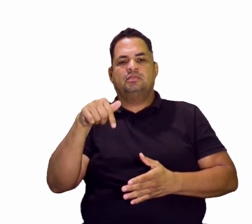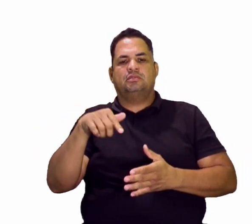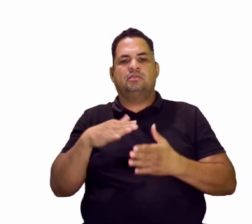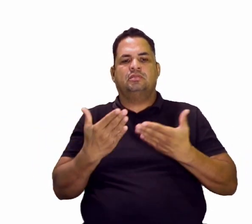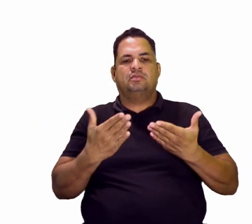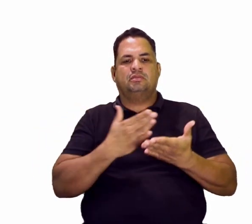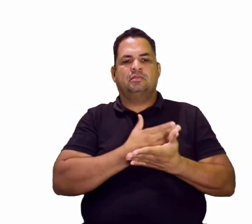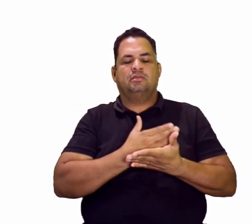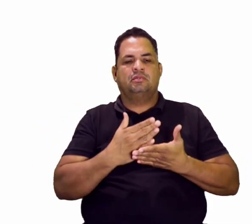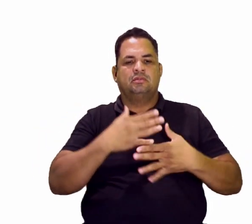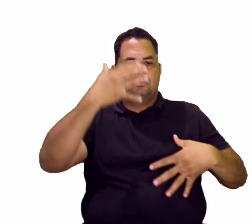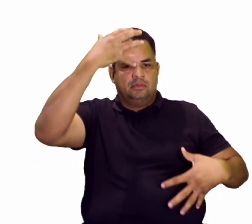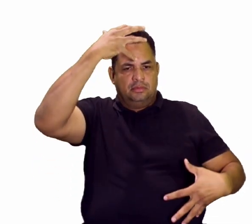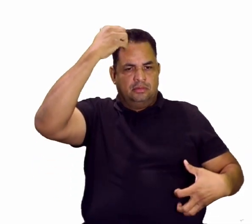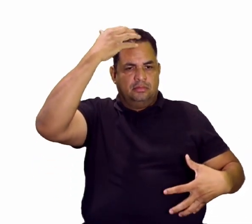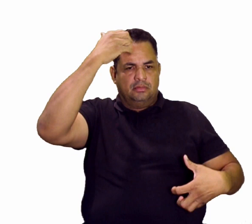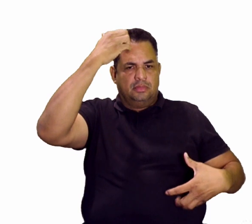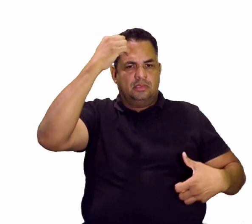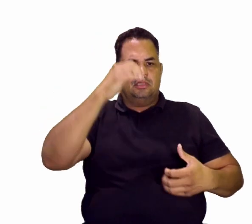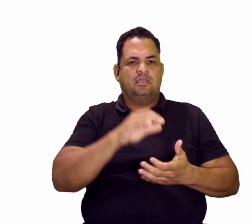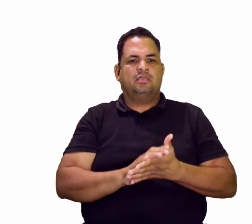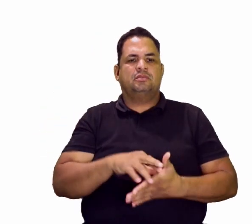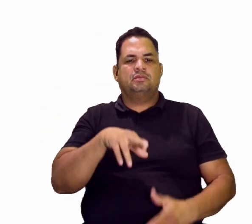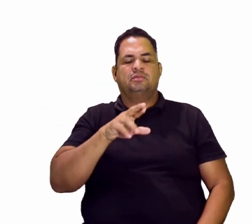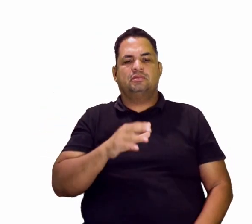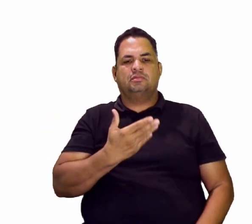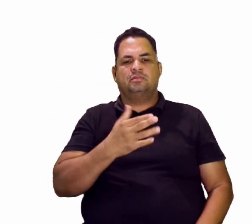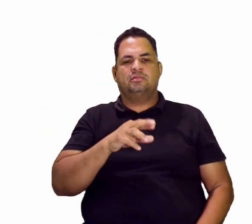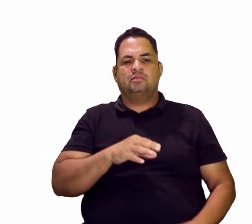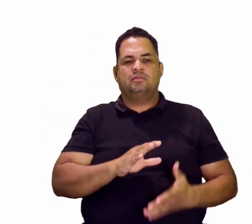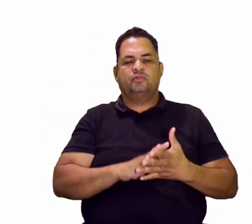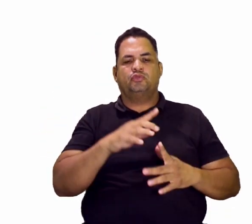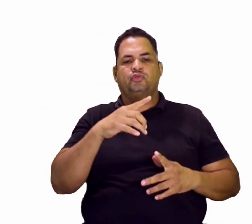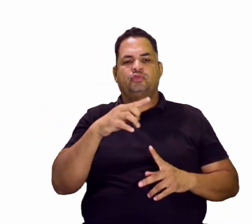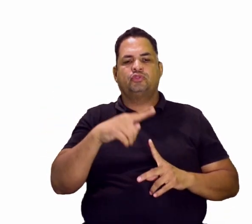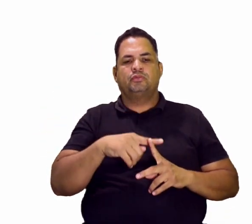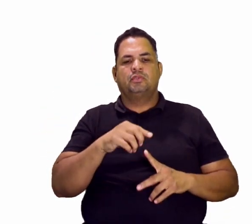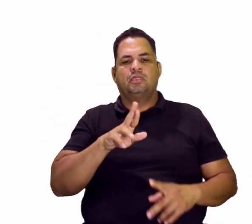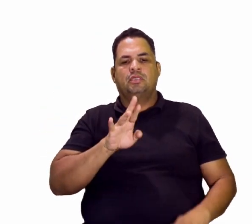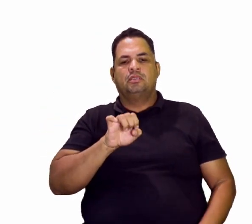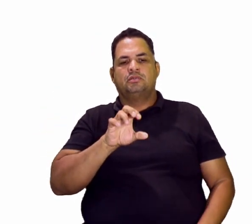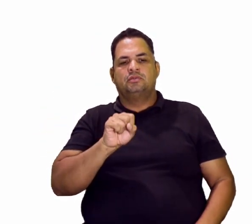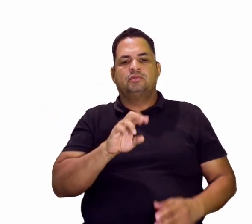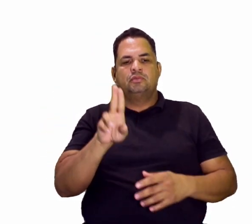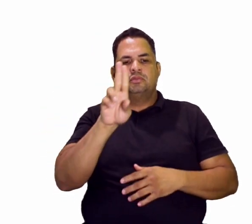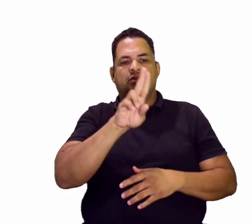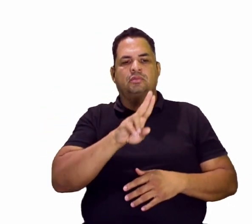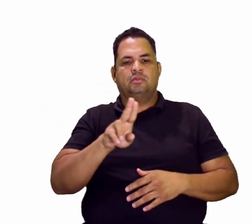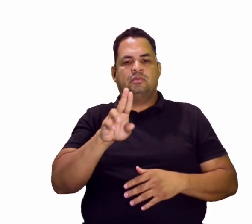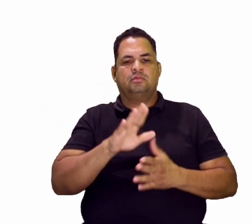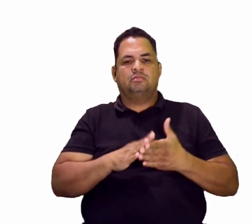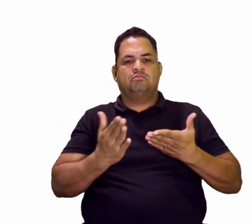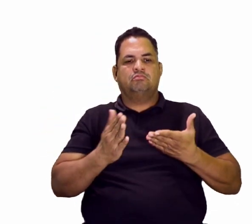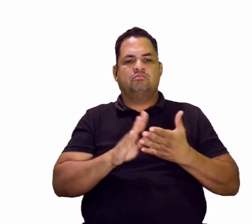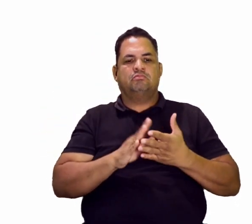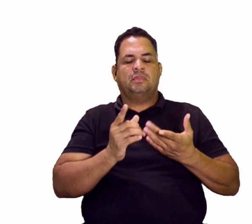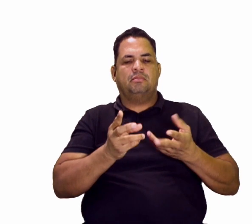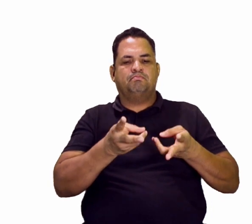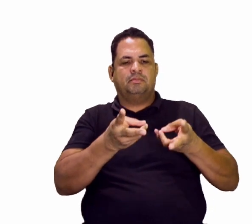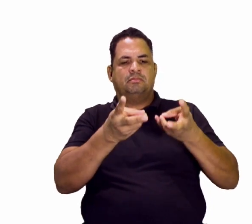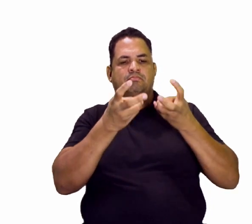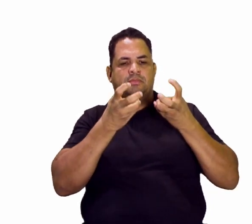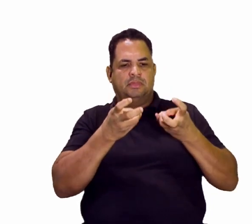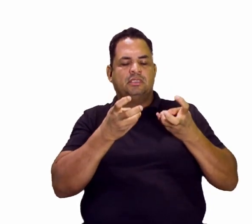1947, a partir de macacos do gênero Rhesus, utilizado como sentinelas para a detecção da